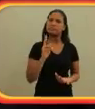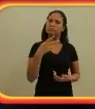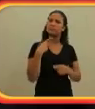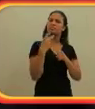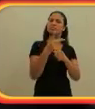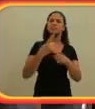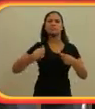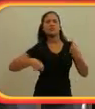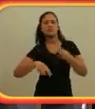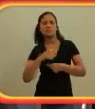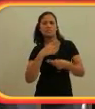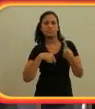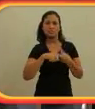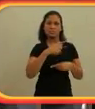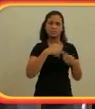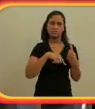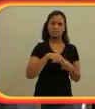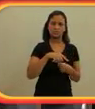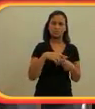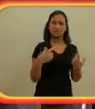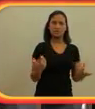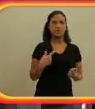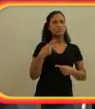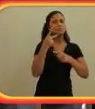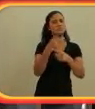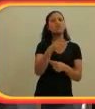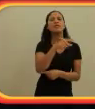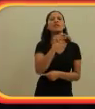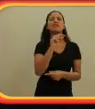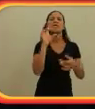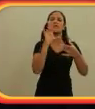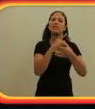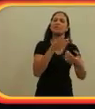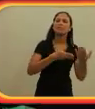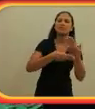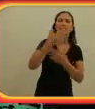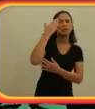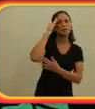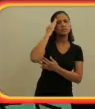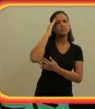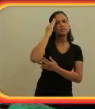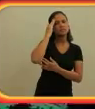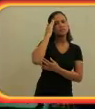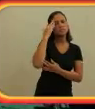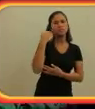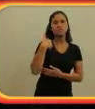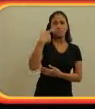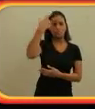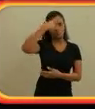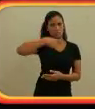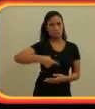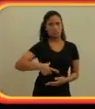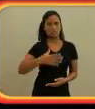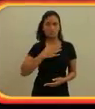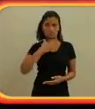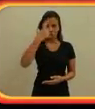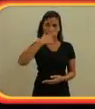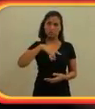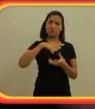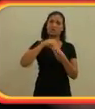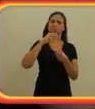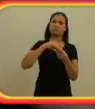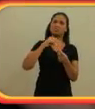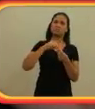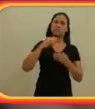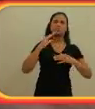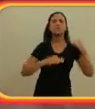pra caramba, mas é sempre buscando movimento. Ali não, eu buscava uma interação, um entendimento maior